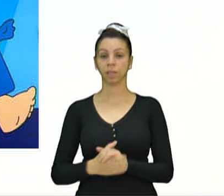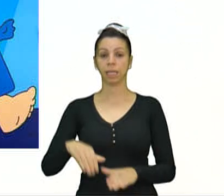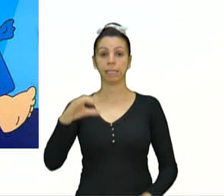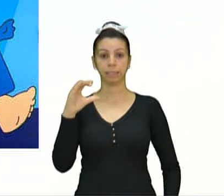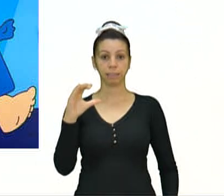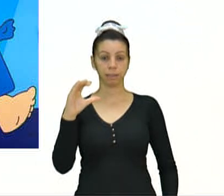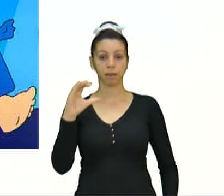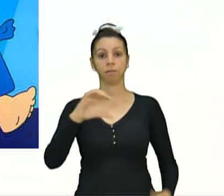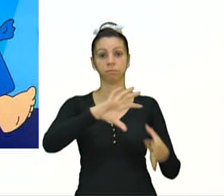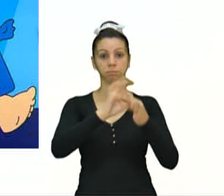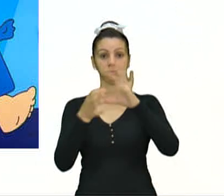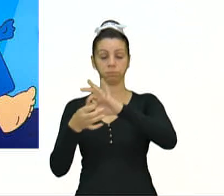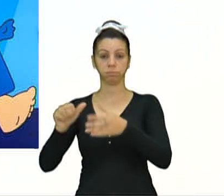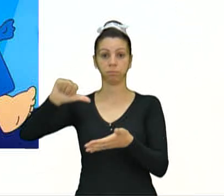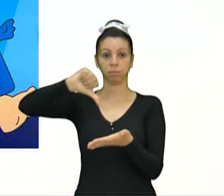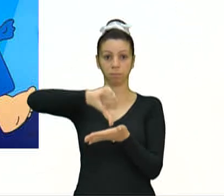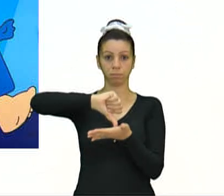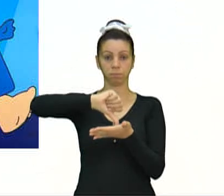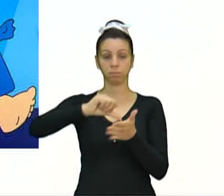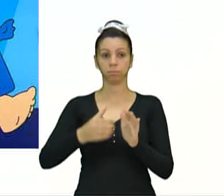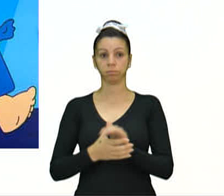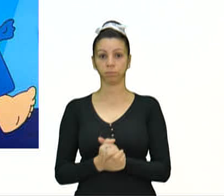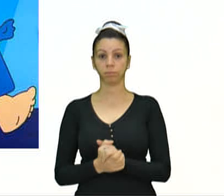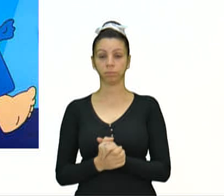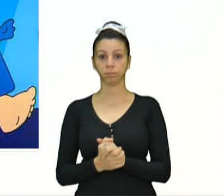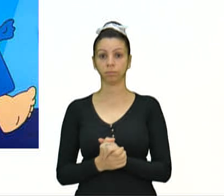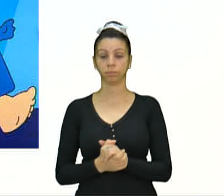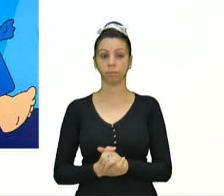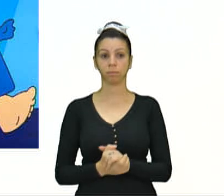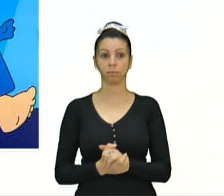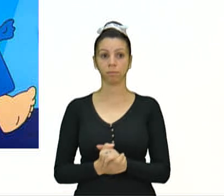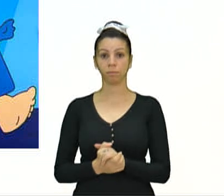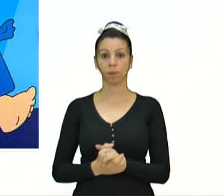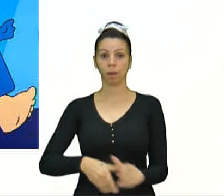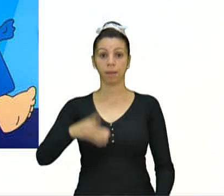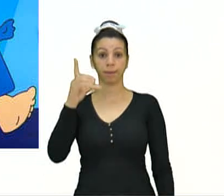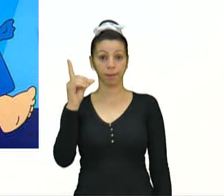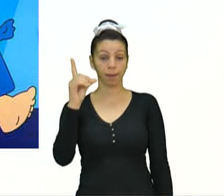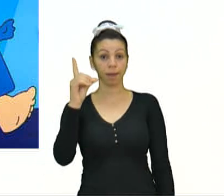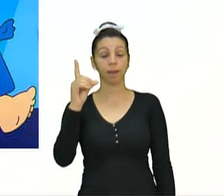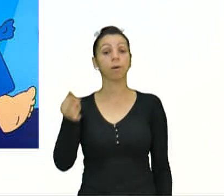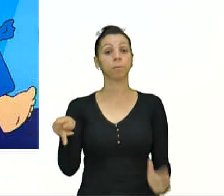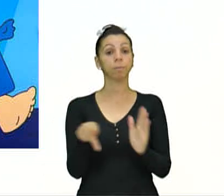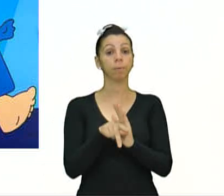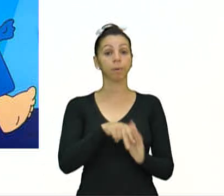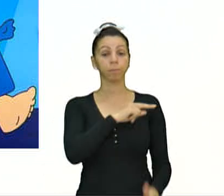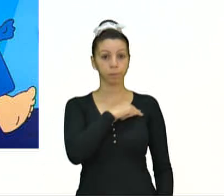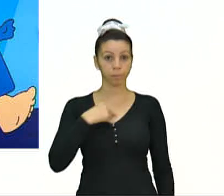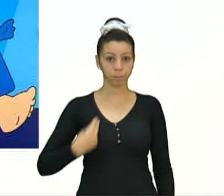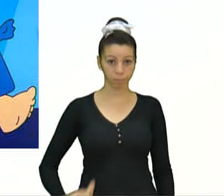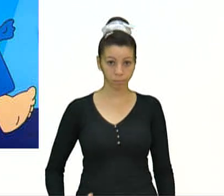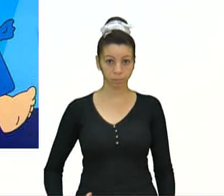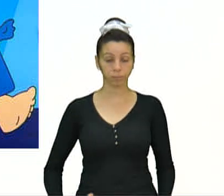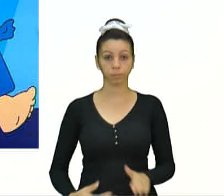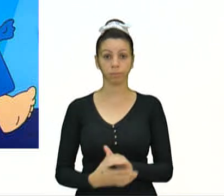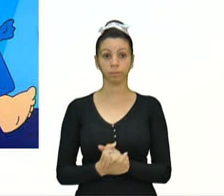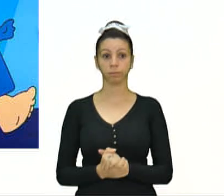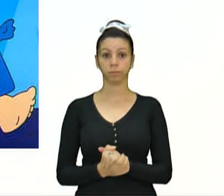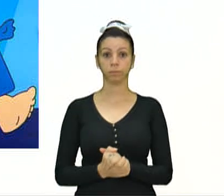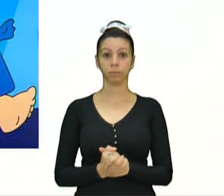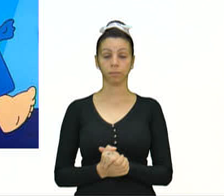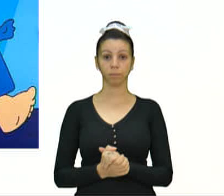Lá no cantinho, né? A letra D, a de Pequim, que é um dos mascotes que, na verdade, acho que é 4 ou 5, se eu não me engano,